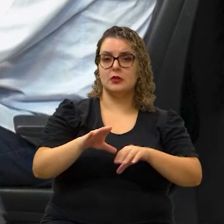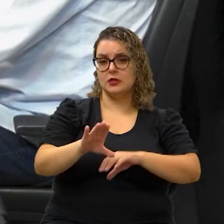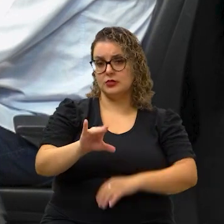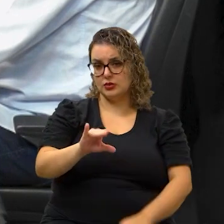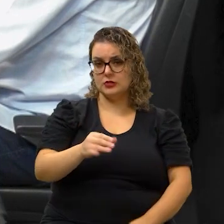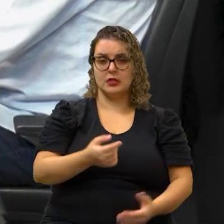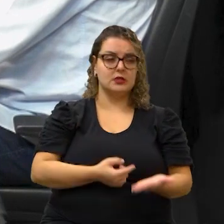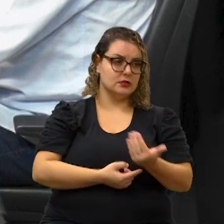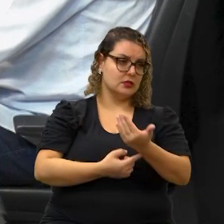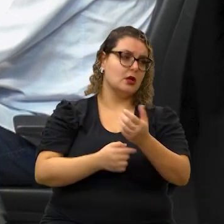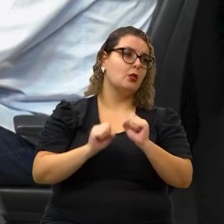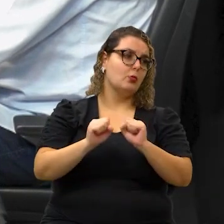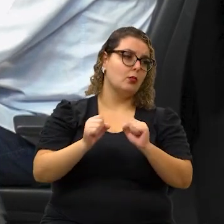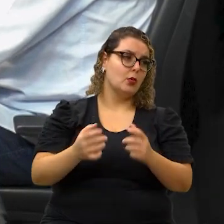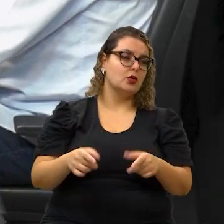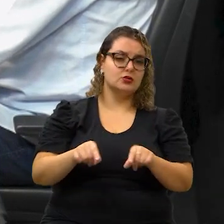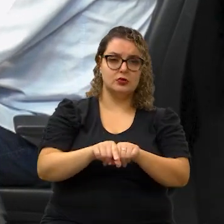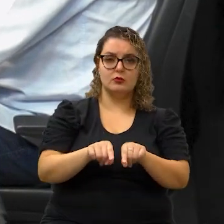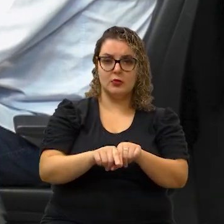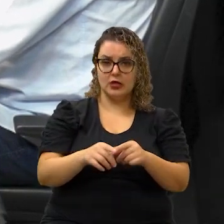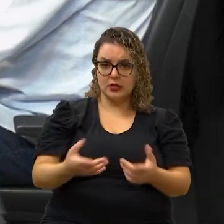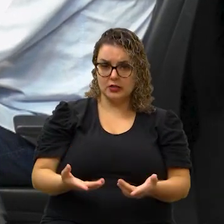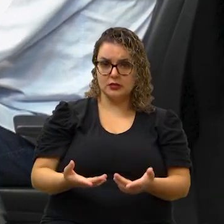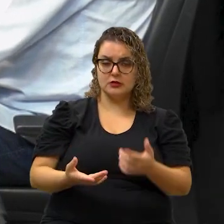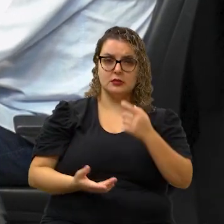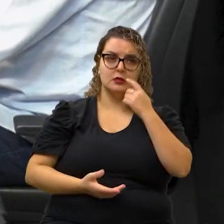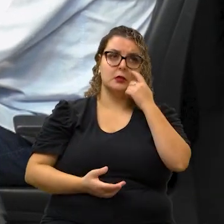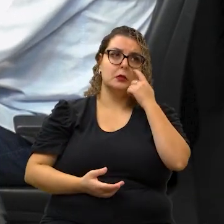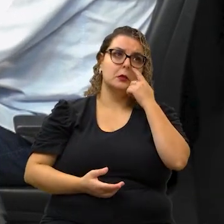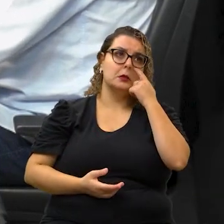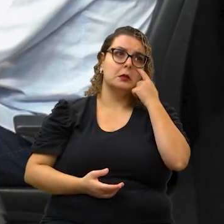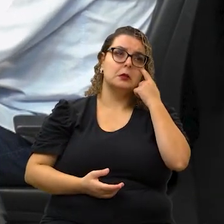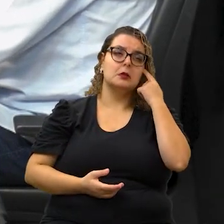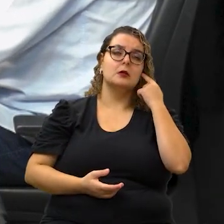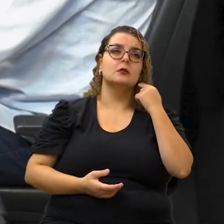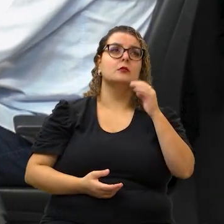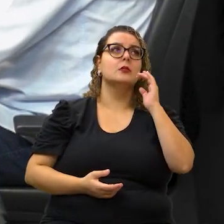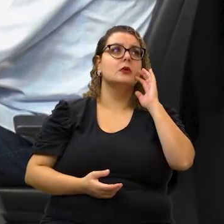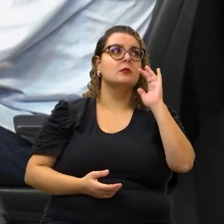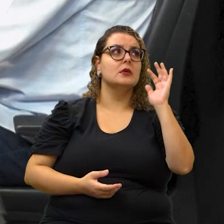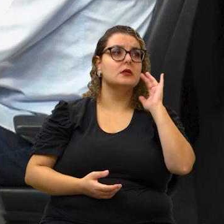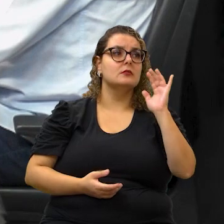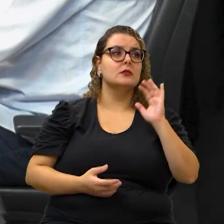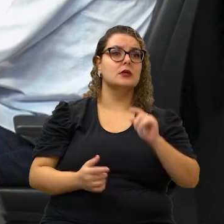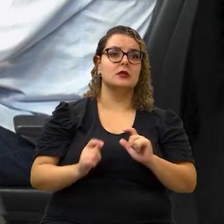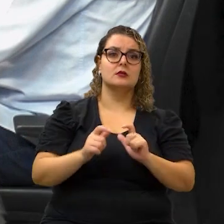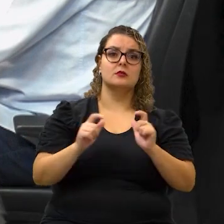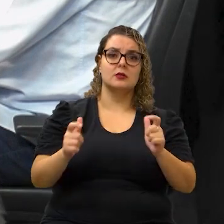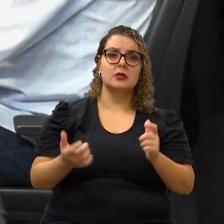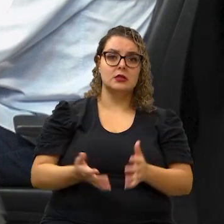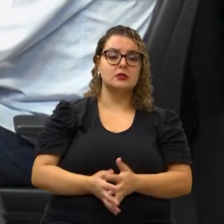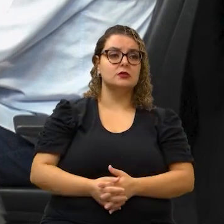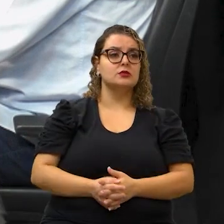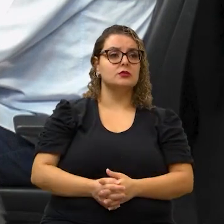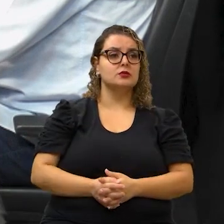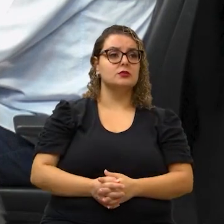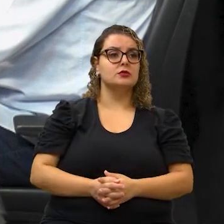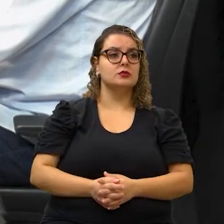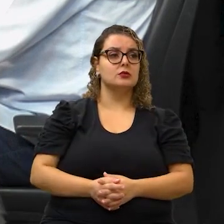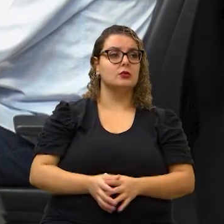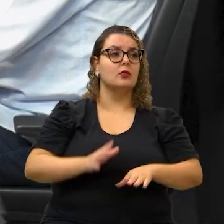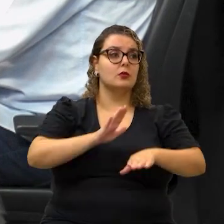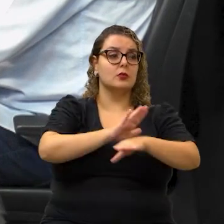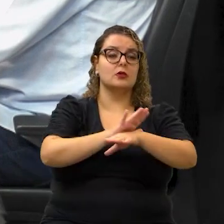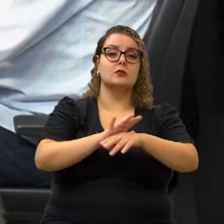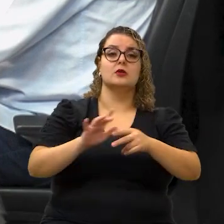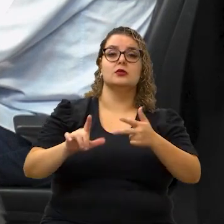no caso da Comissão de Ciência e Tecnologia, pode também fazer parte e pensar em todo esse crescimento da